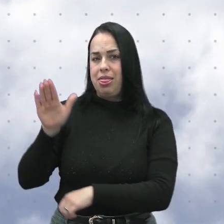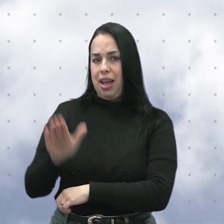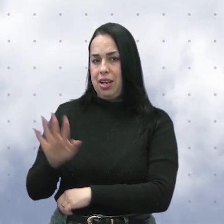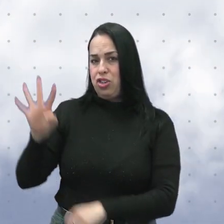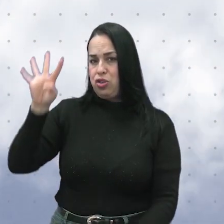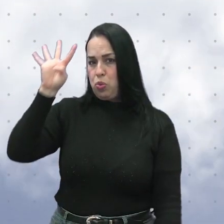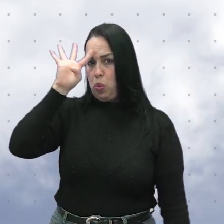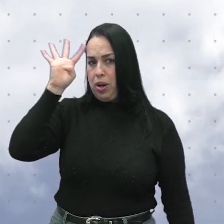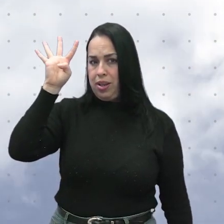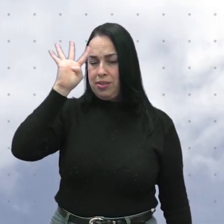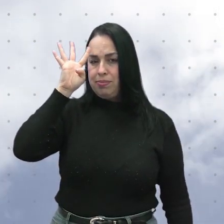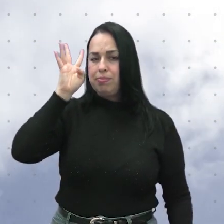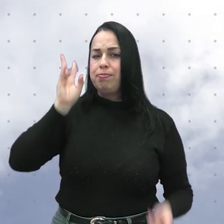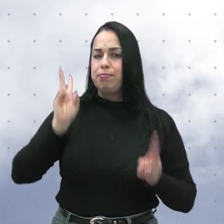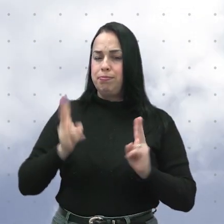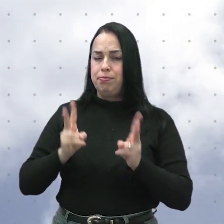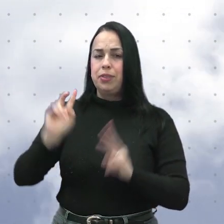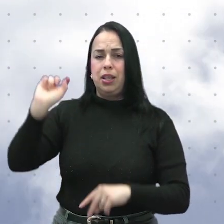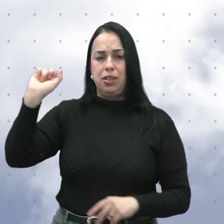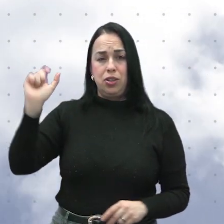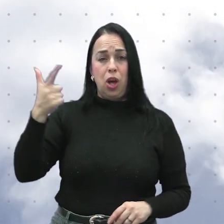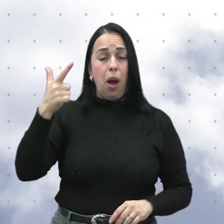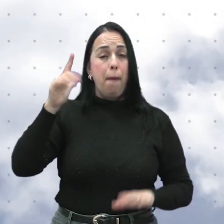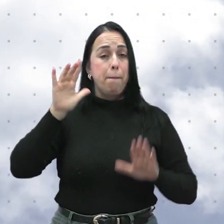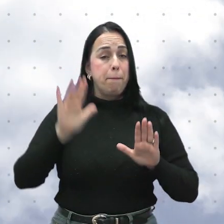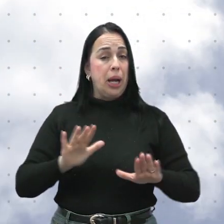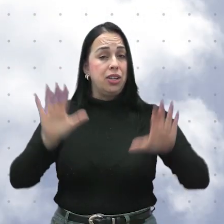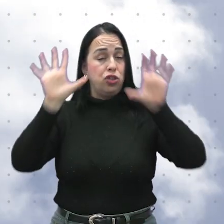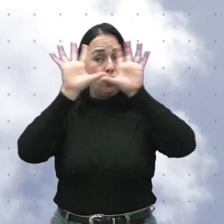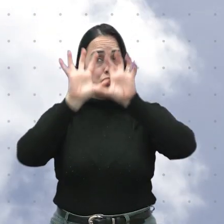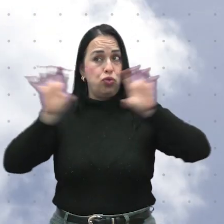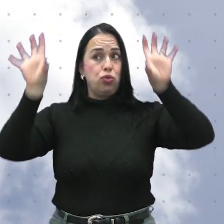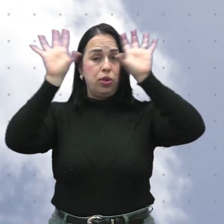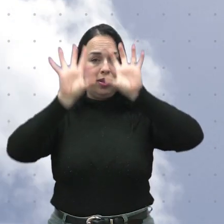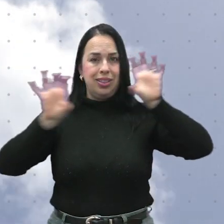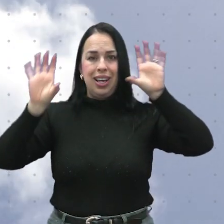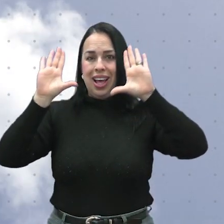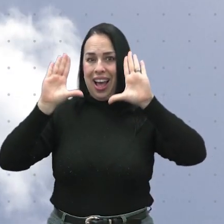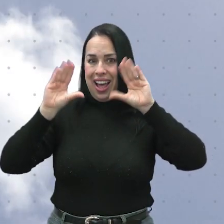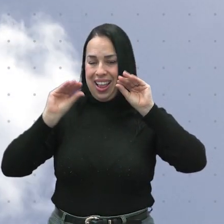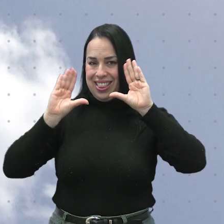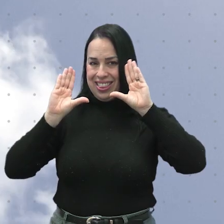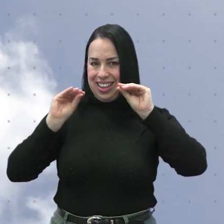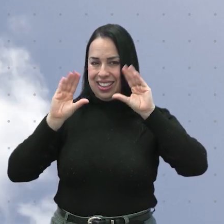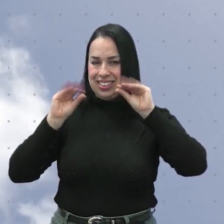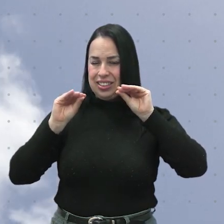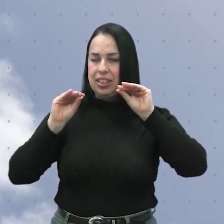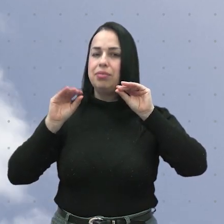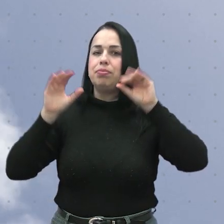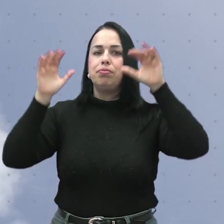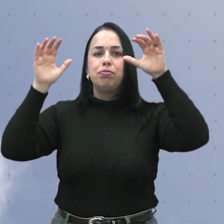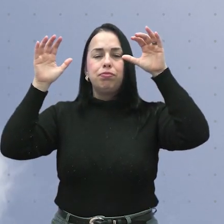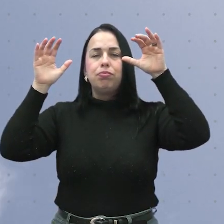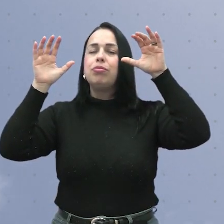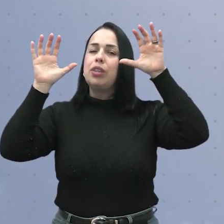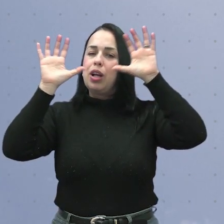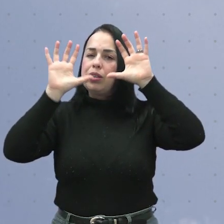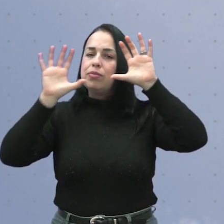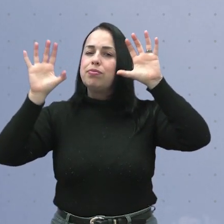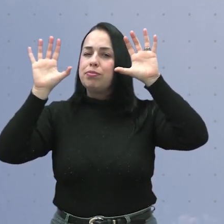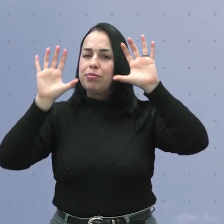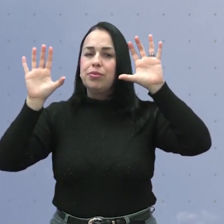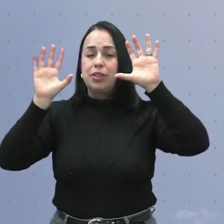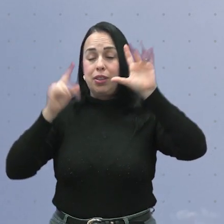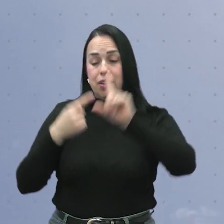A tarde desta quarta-feira permanece com sol, mas com muitas nuvens. À noite, o tempo segue firme.